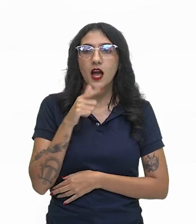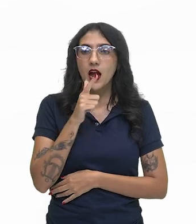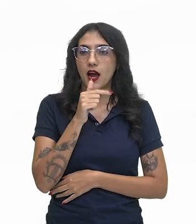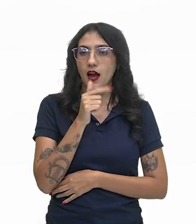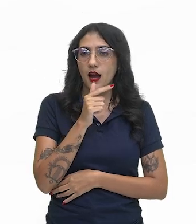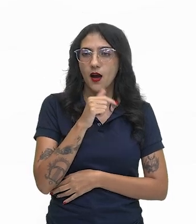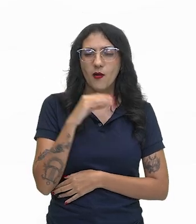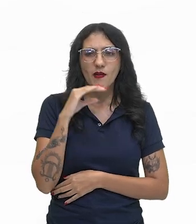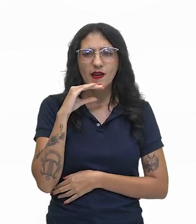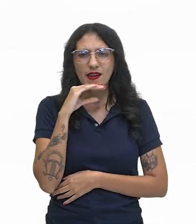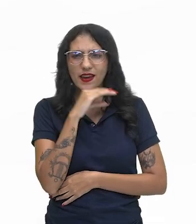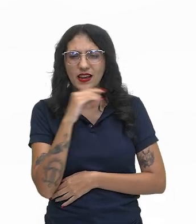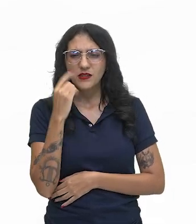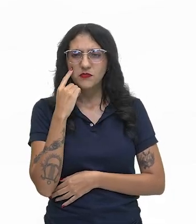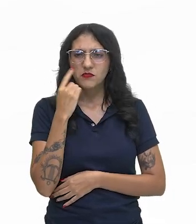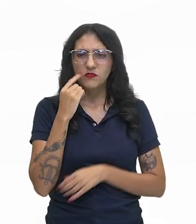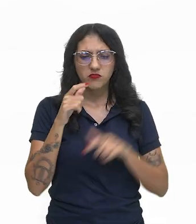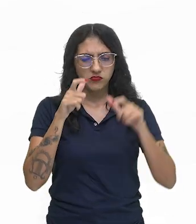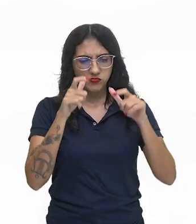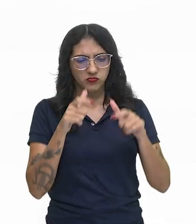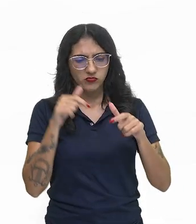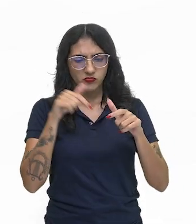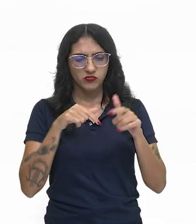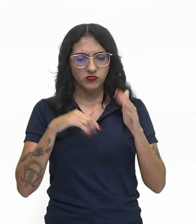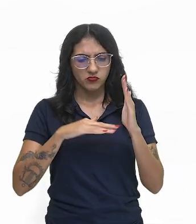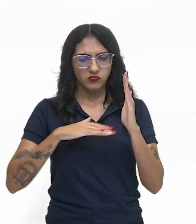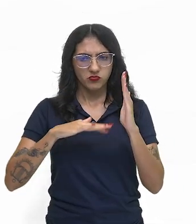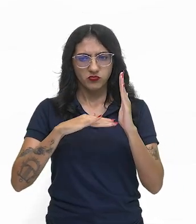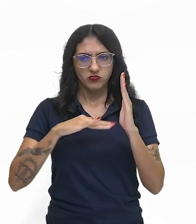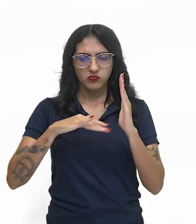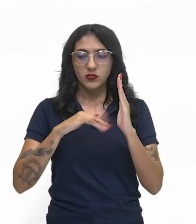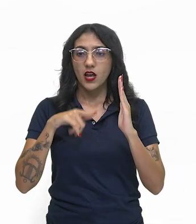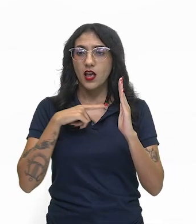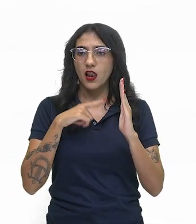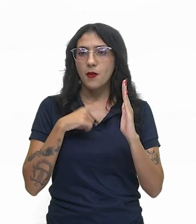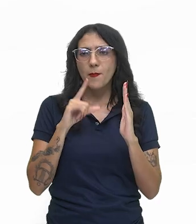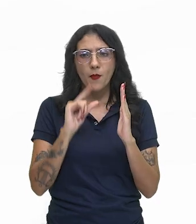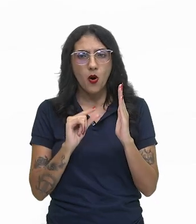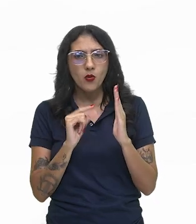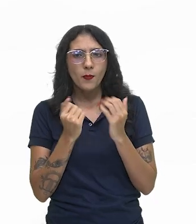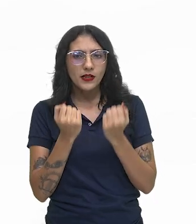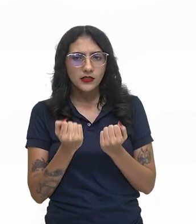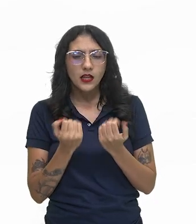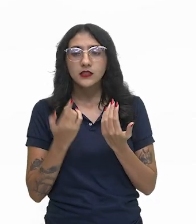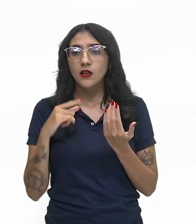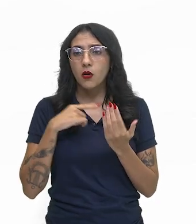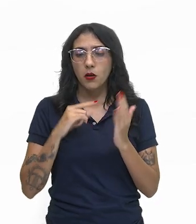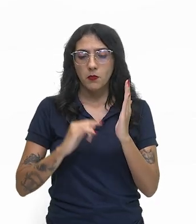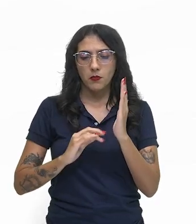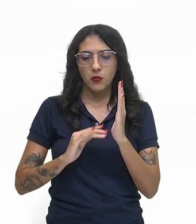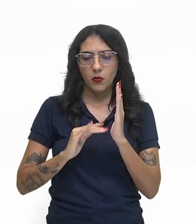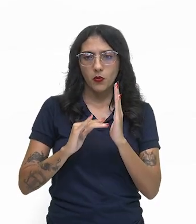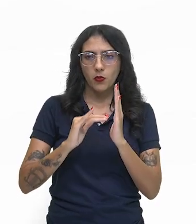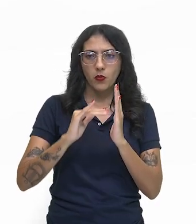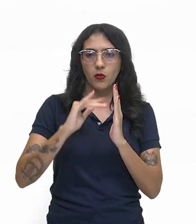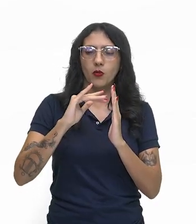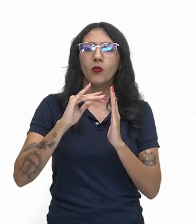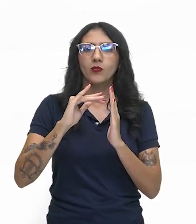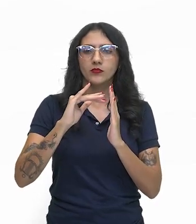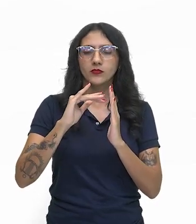quente, na parte inferior, ela é menos densa, então ela vai subir,